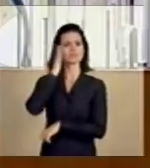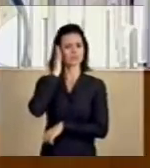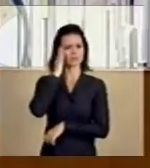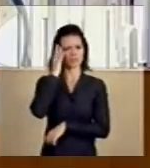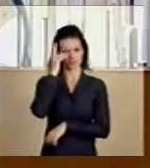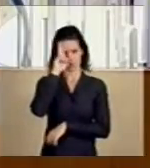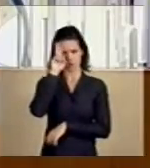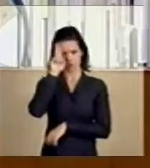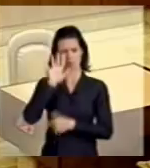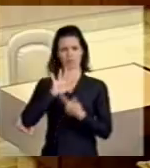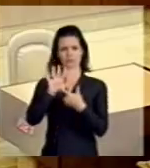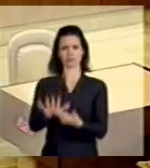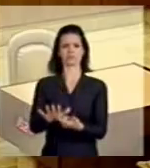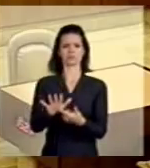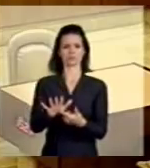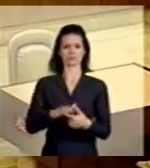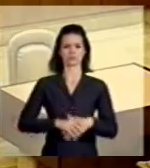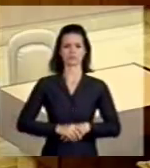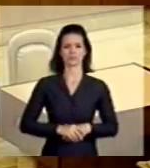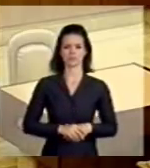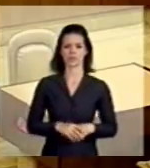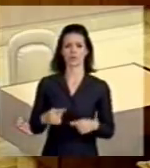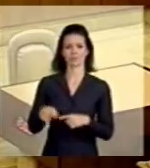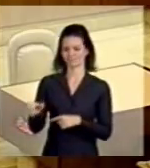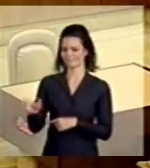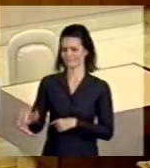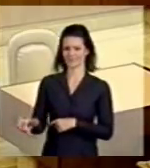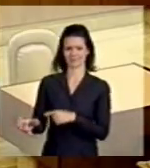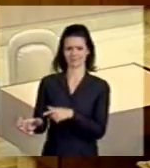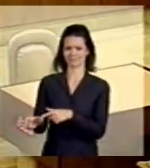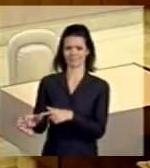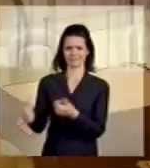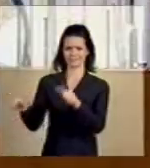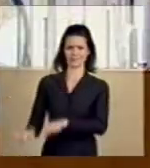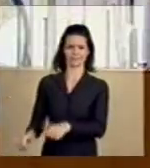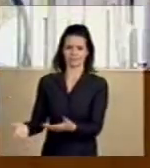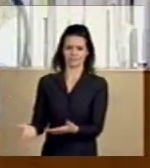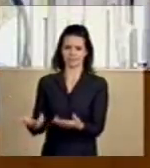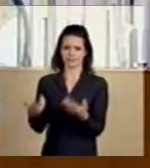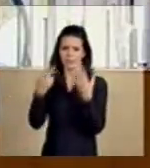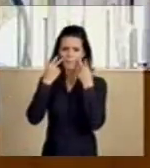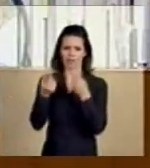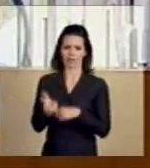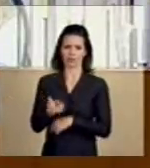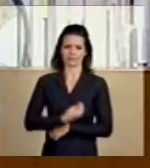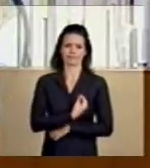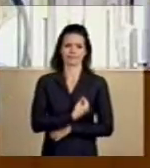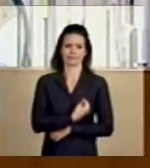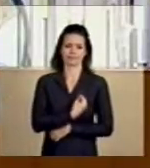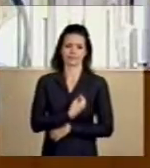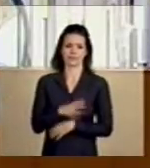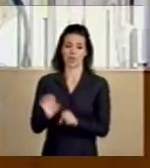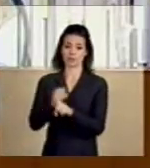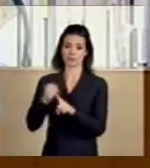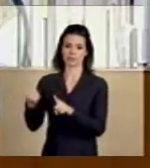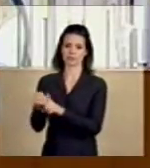mortas, que não, aspas, prestavam como ser humano. E, portanto, nós temos, neste caso, um